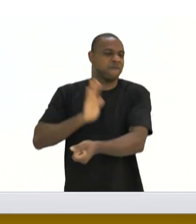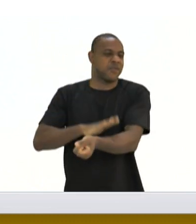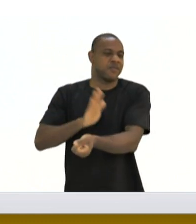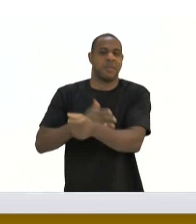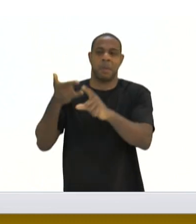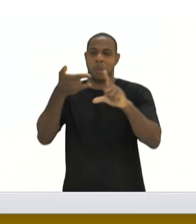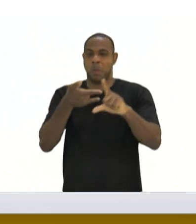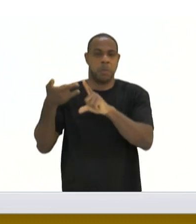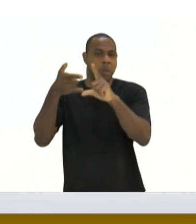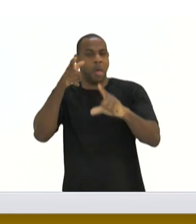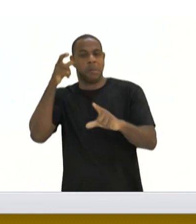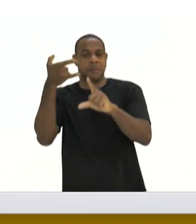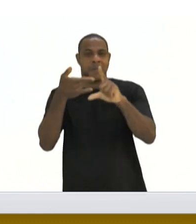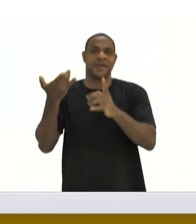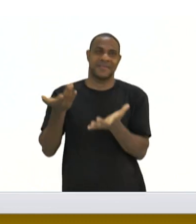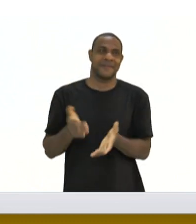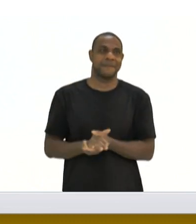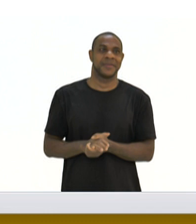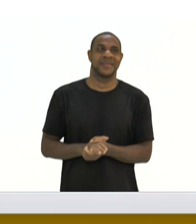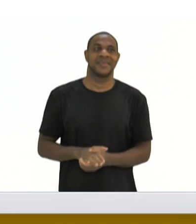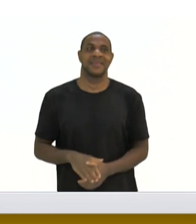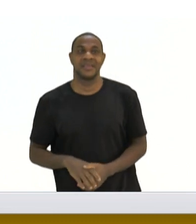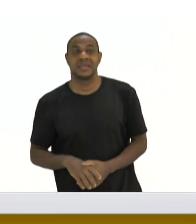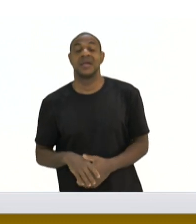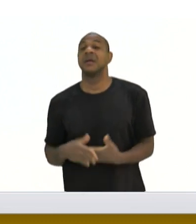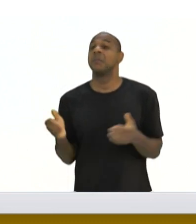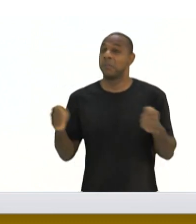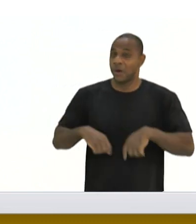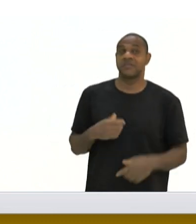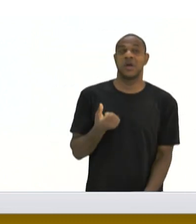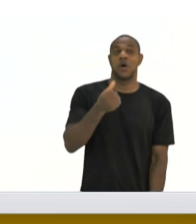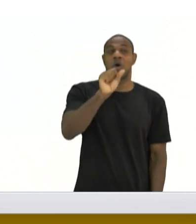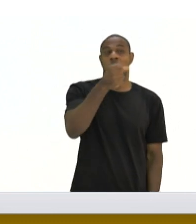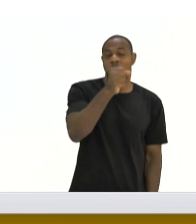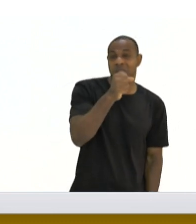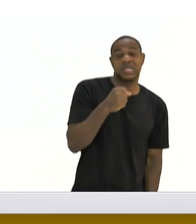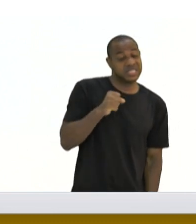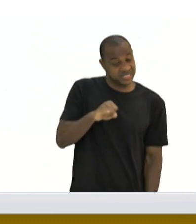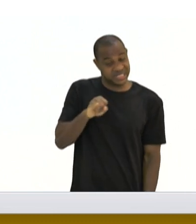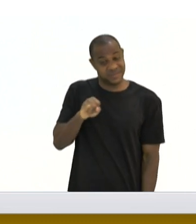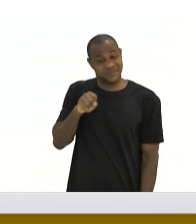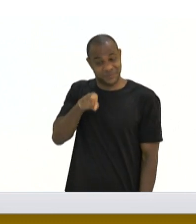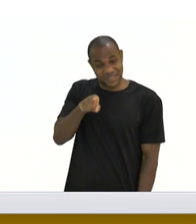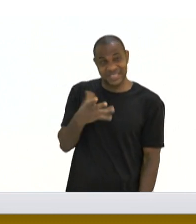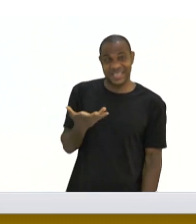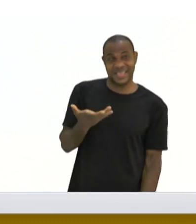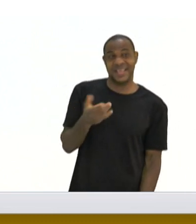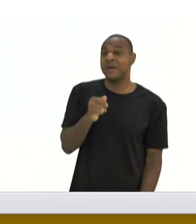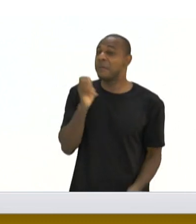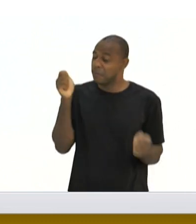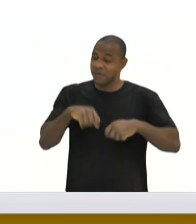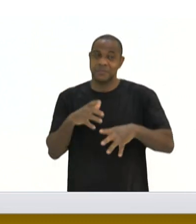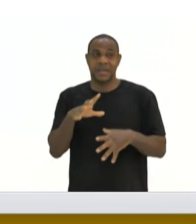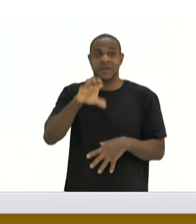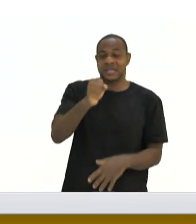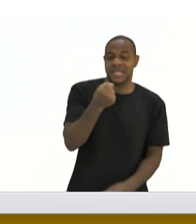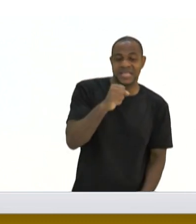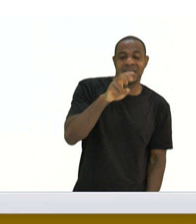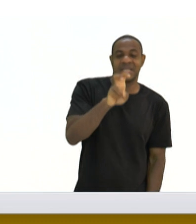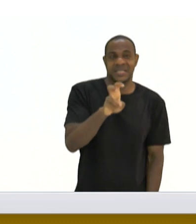fosse eu fosse você aí eu ia pegar esses 85 milhões e a ver quanto que era o o